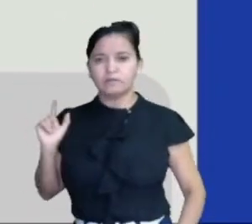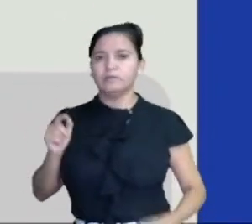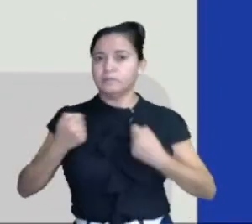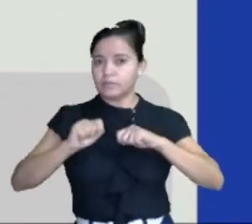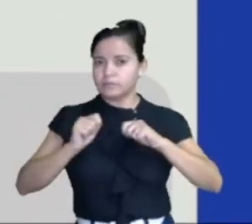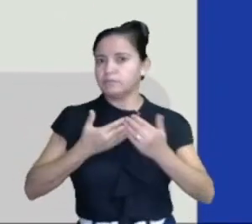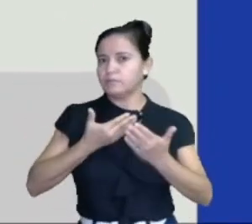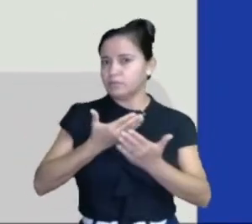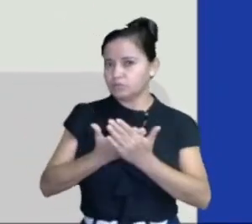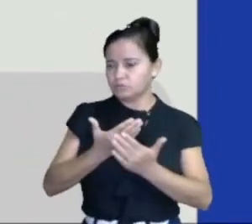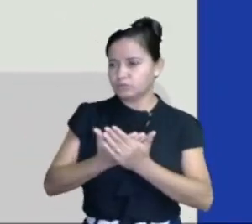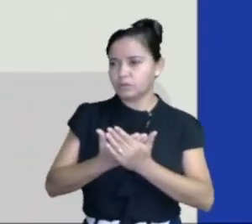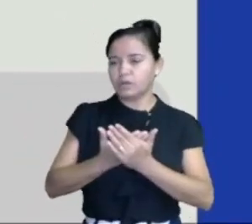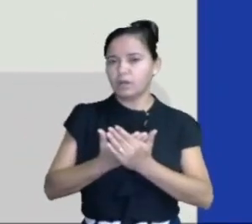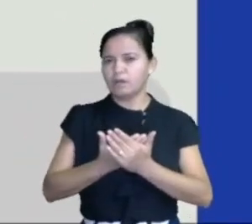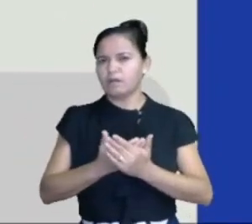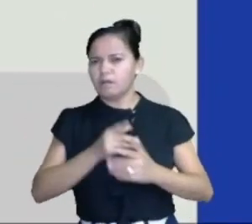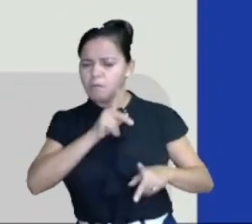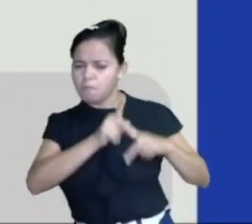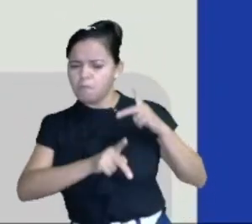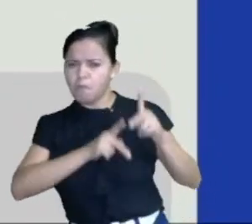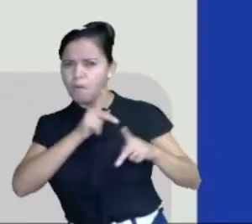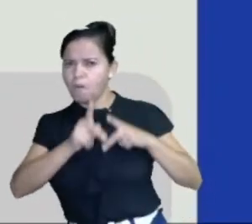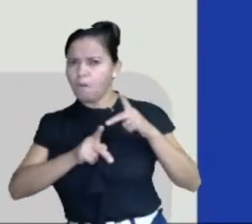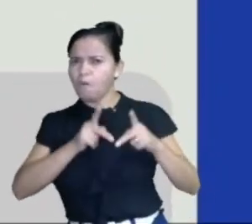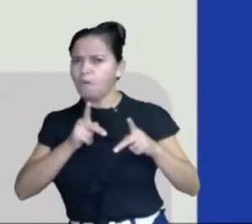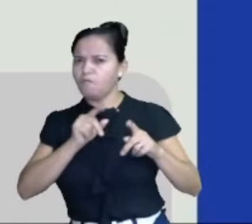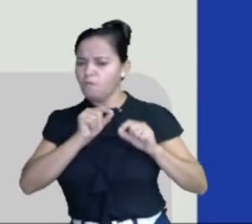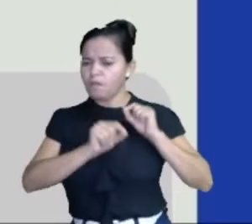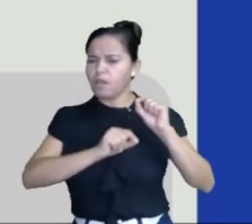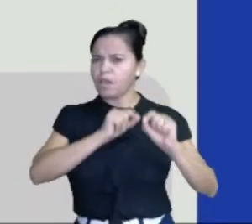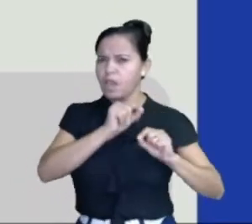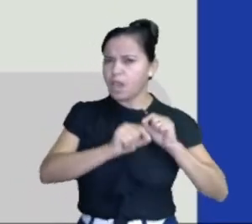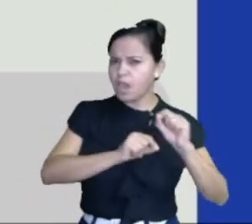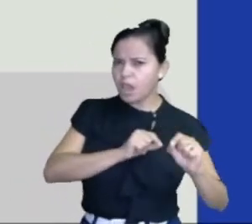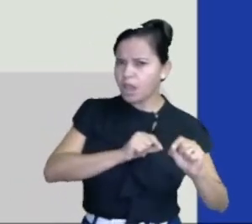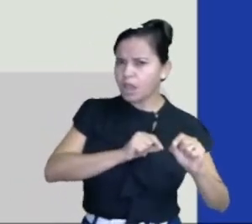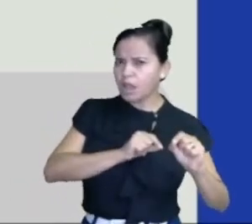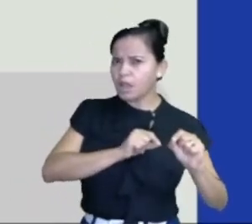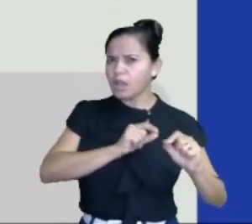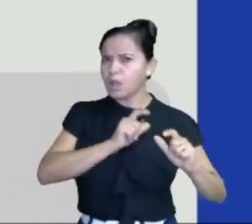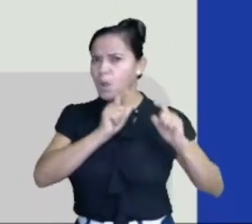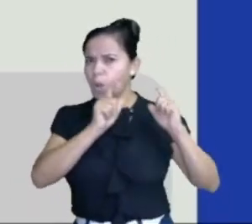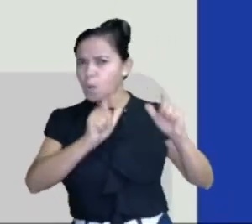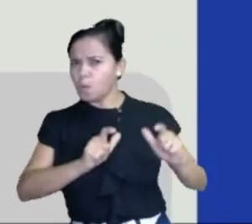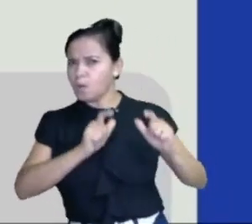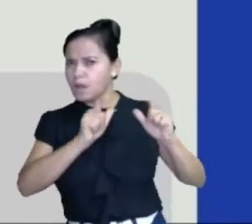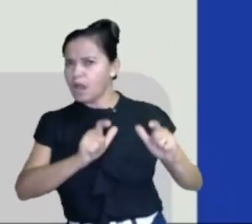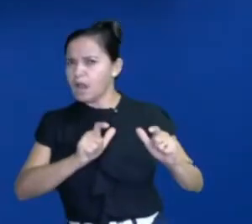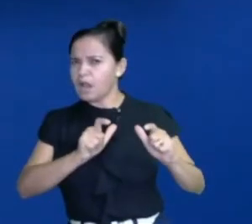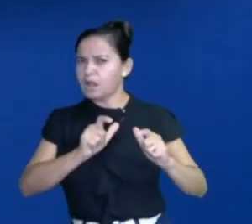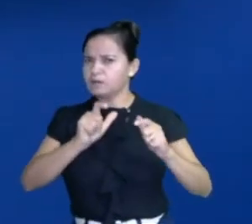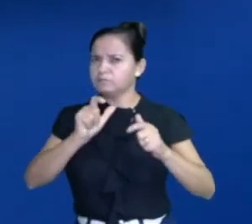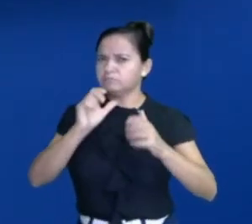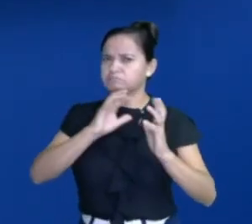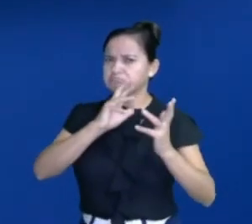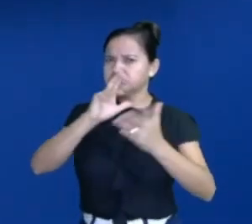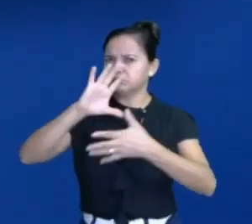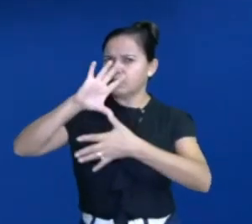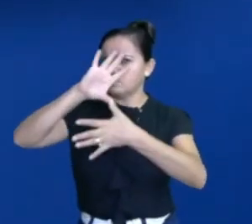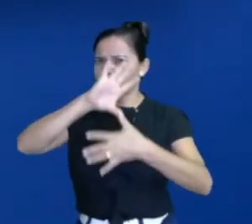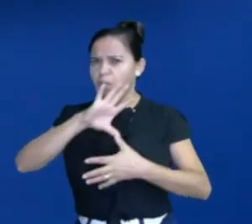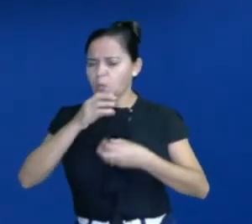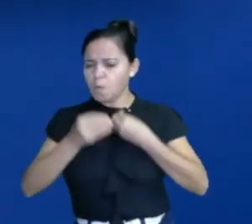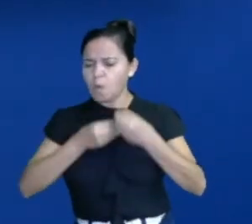a gente vai ver quais povos estão inseridos, em qual a localização geográfica, e nesse momento a gente vai ter que